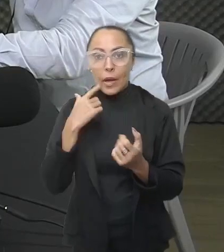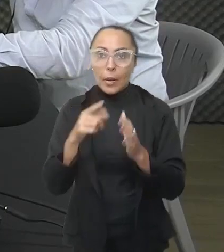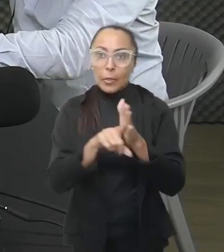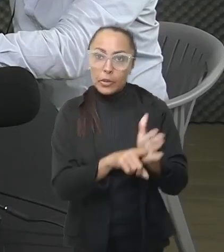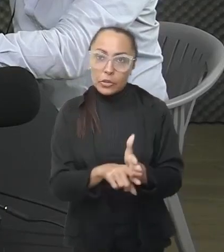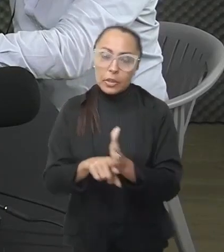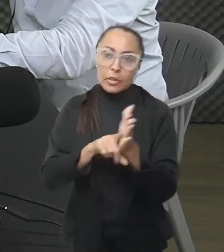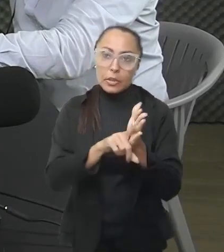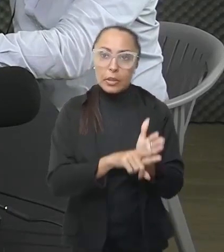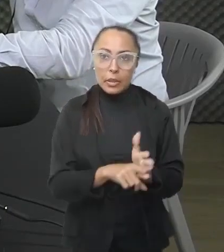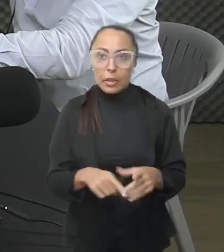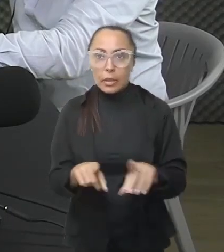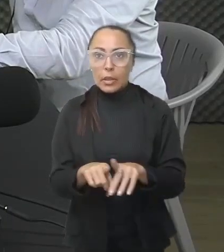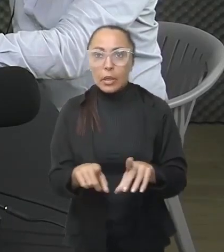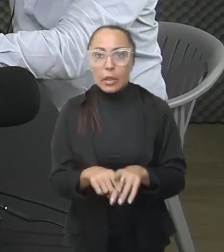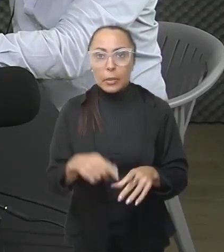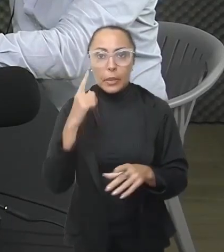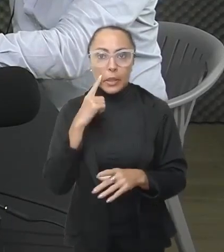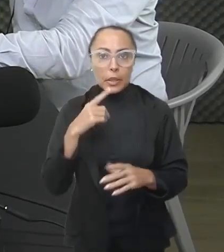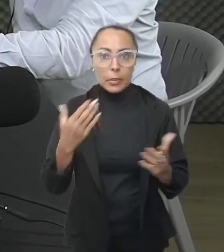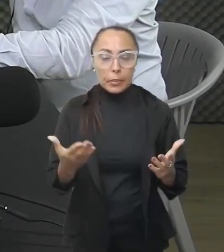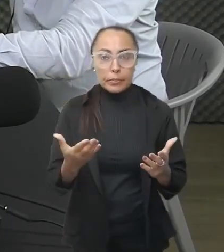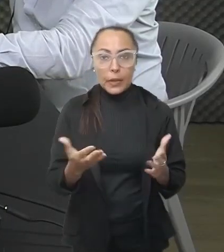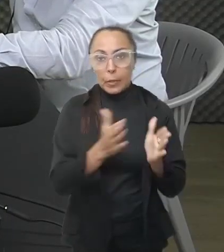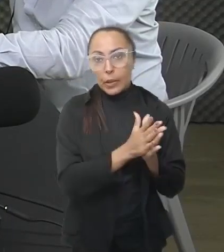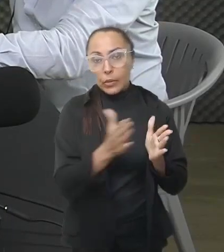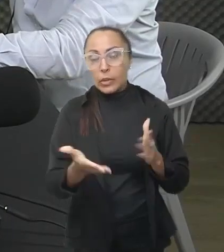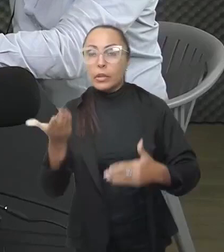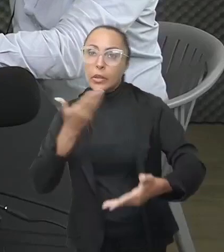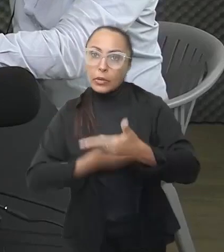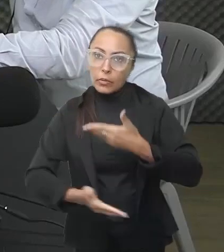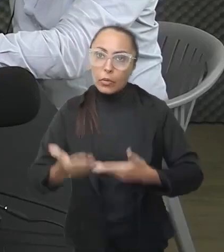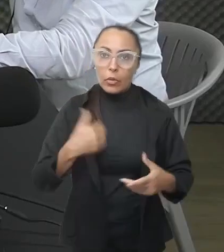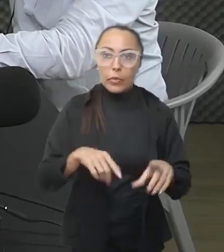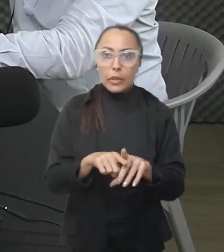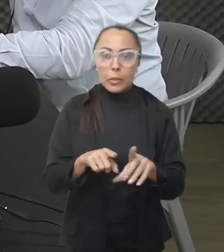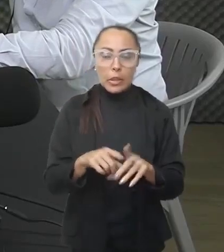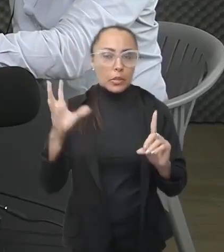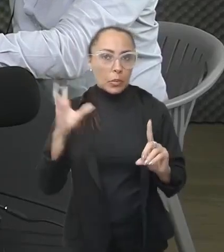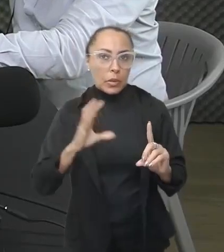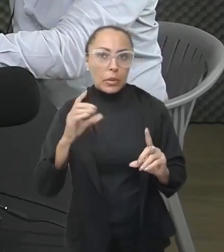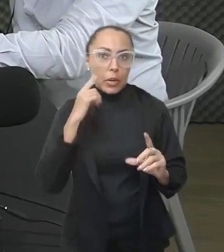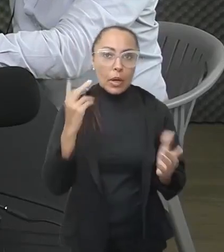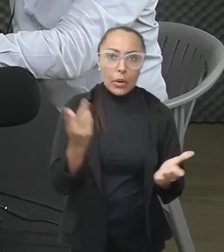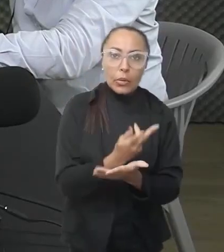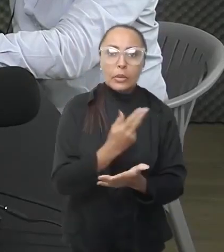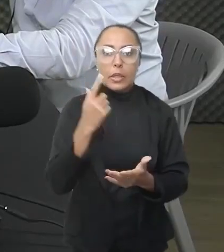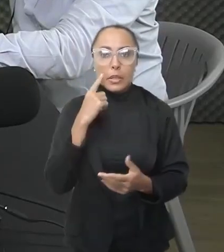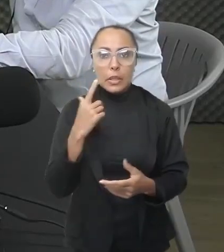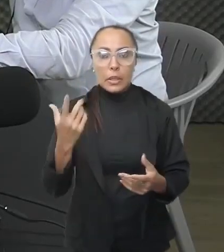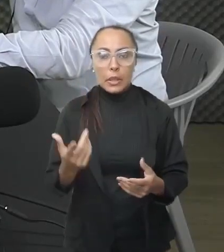que apontam, né, que a maioria dos casos que envolve, né, o abuso, a exploração, acontece na